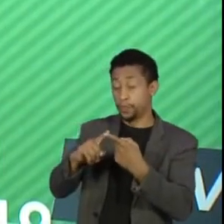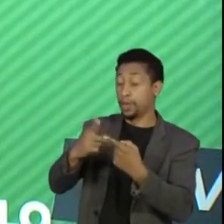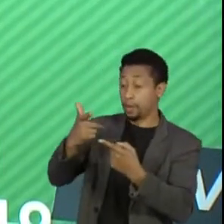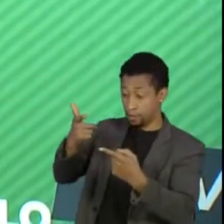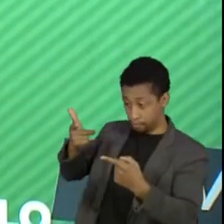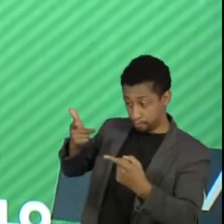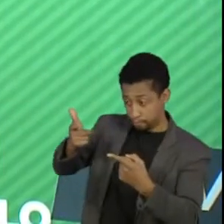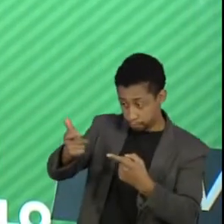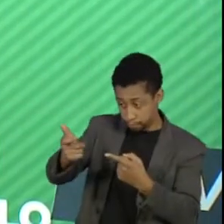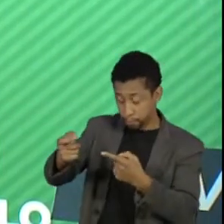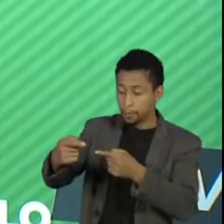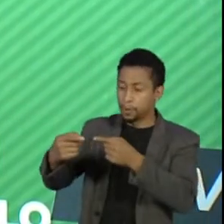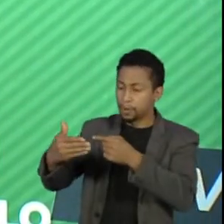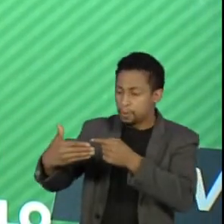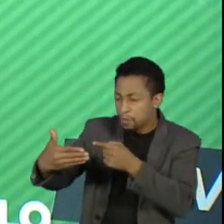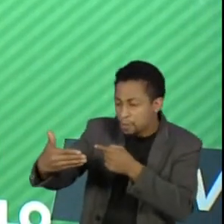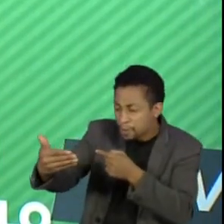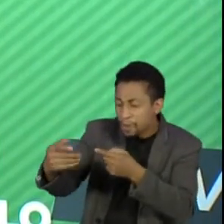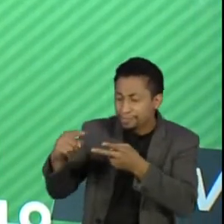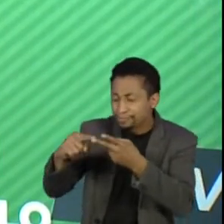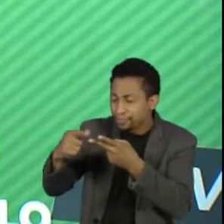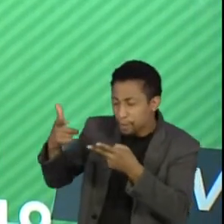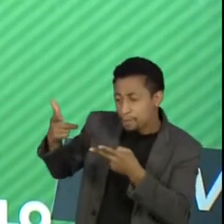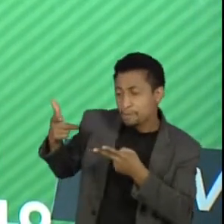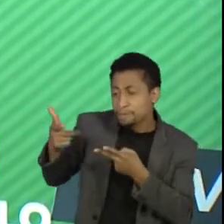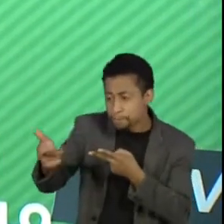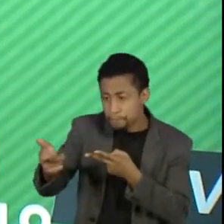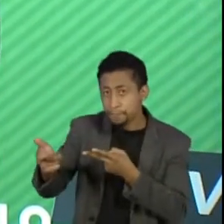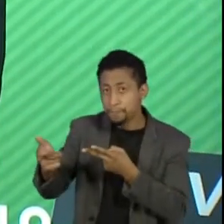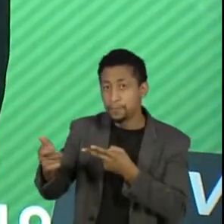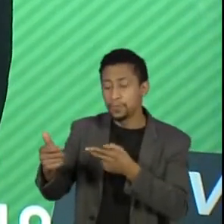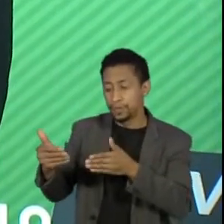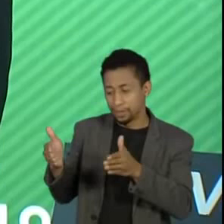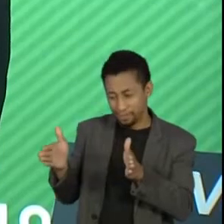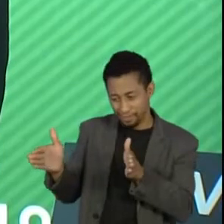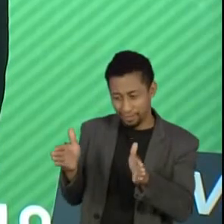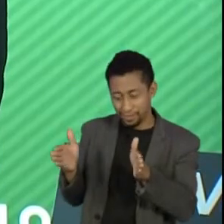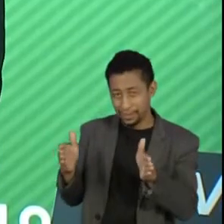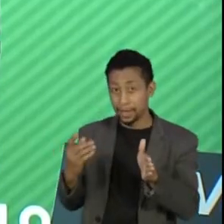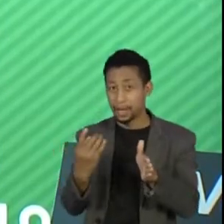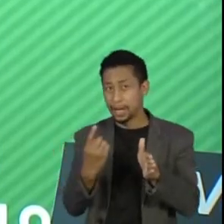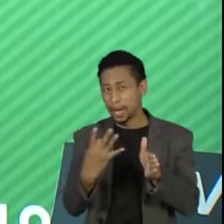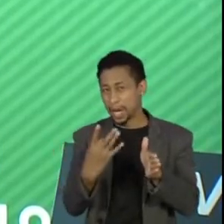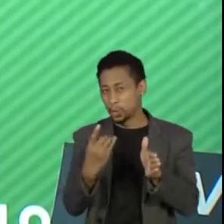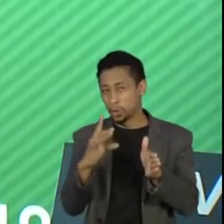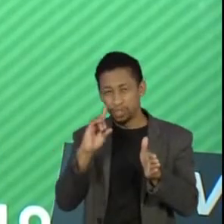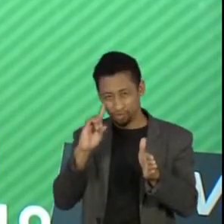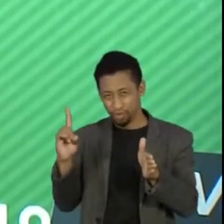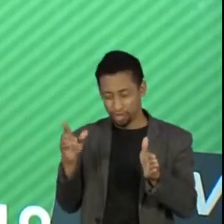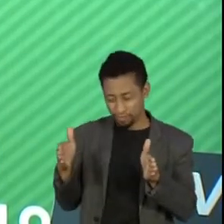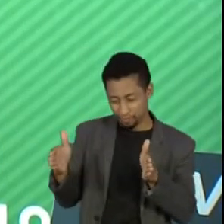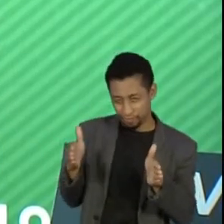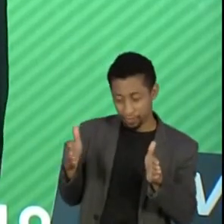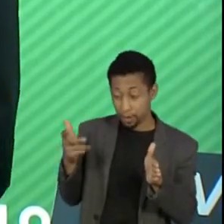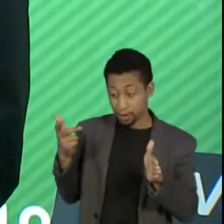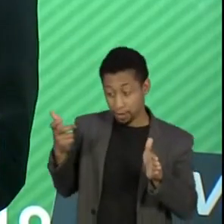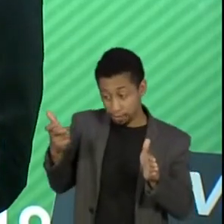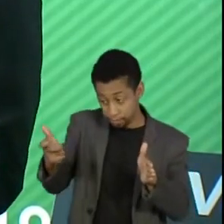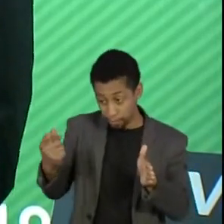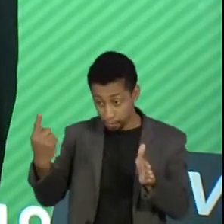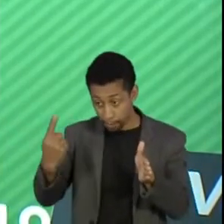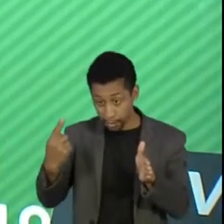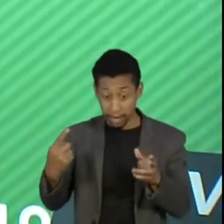muito curto. É o que nós chamamos de um esquema emergencial. É um esquema de 14 dias. E por que esse esquema é